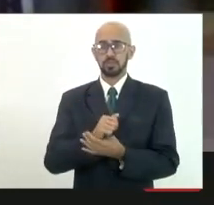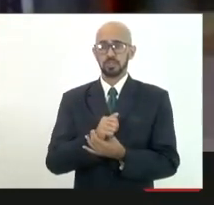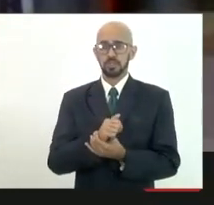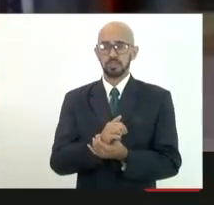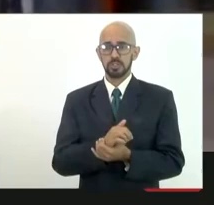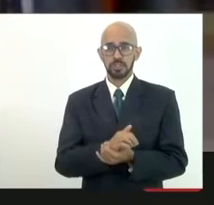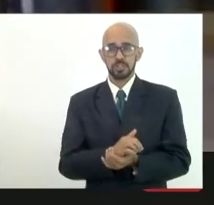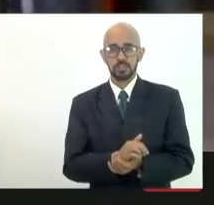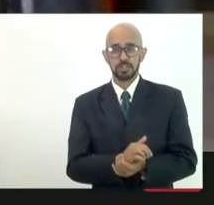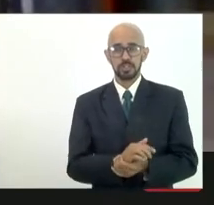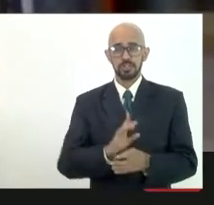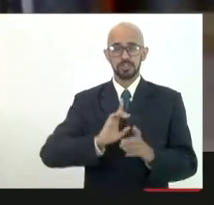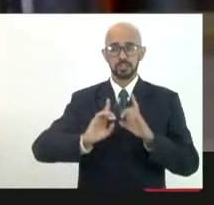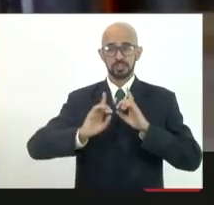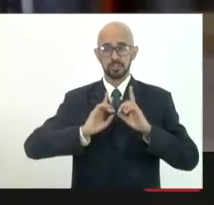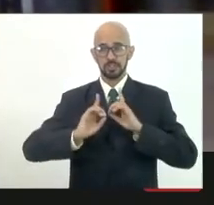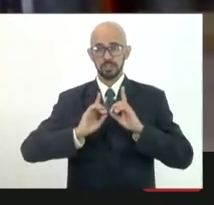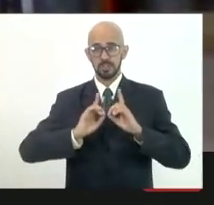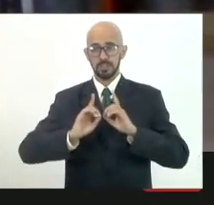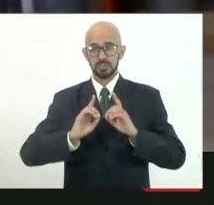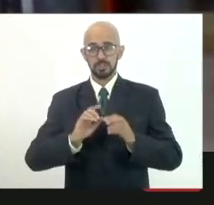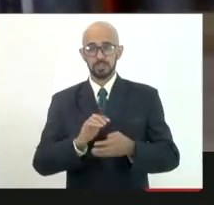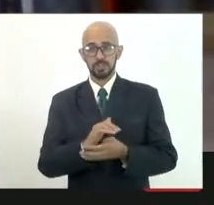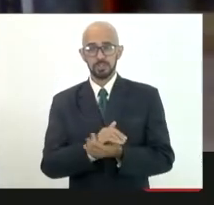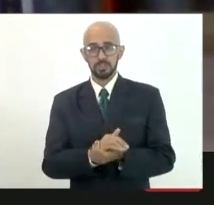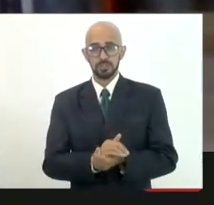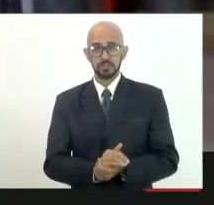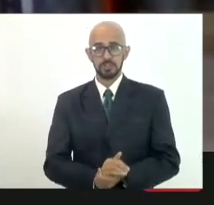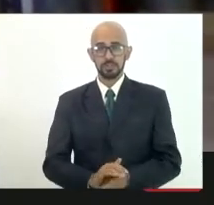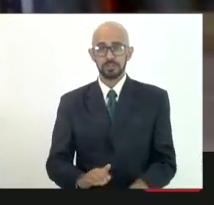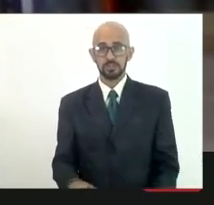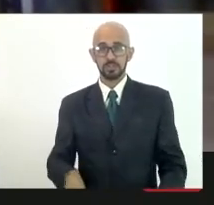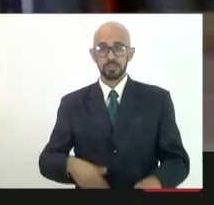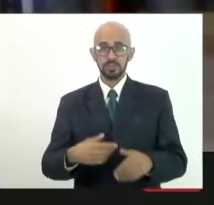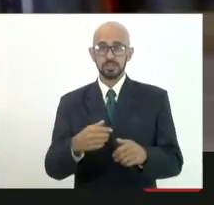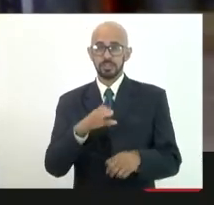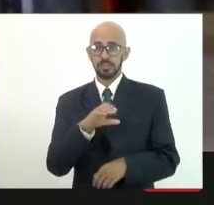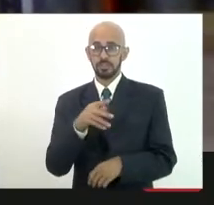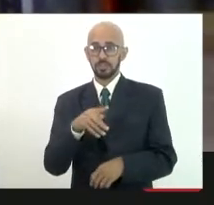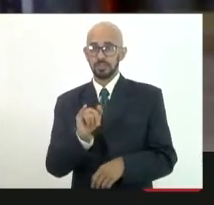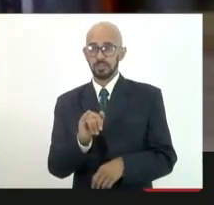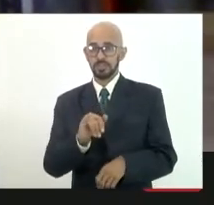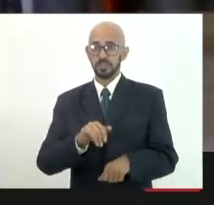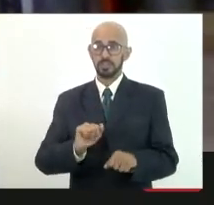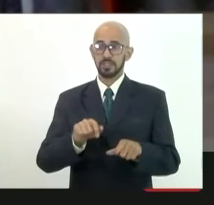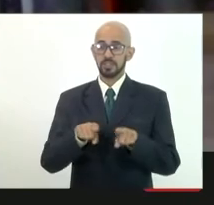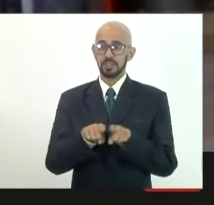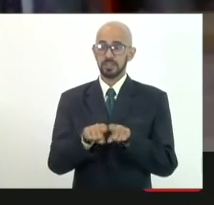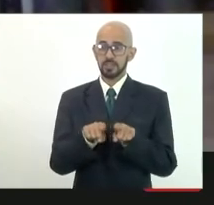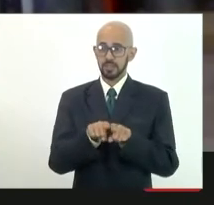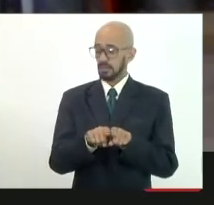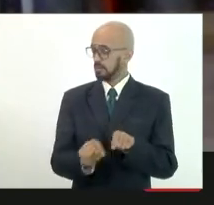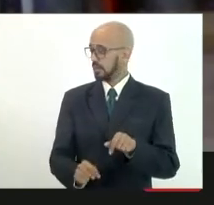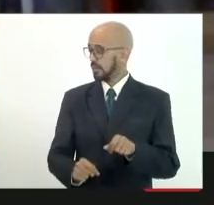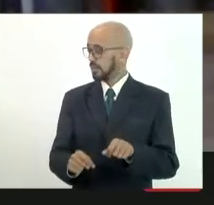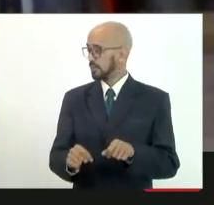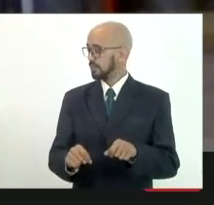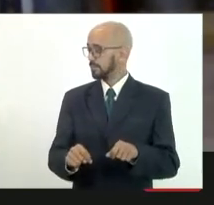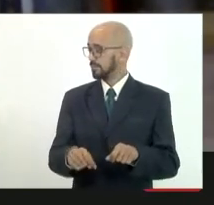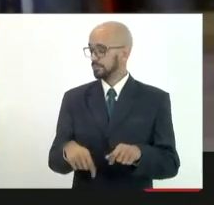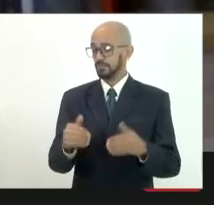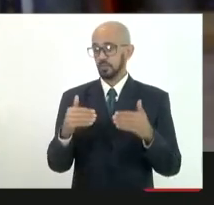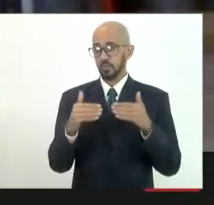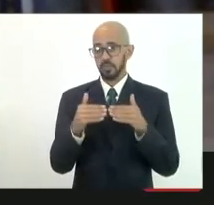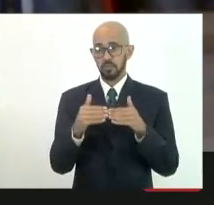dialoguei sobre eles, que acho que são interessantes para serem pensados aqui no âmbito da CPI, fazendo esse exercício, inclusive, a partir da legislação